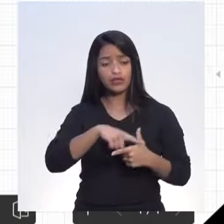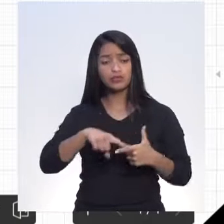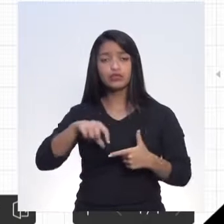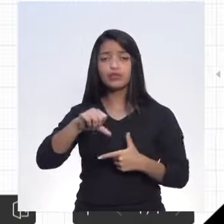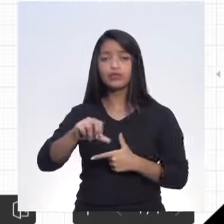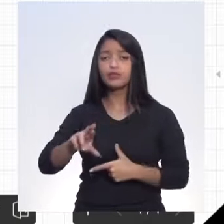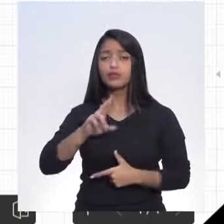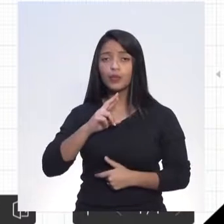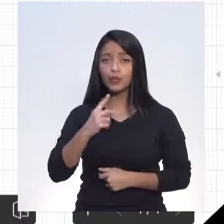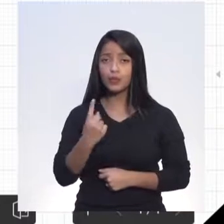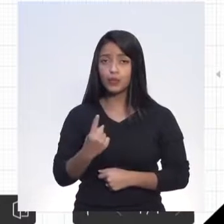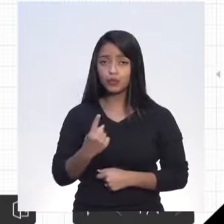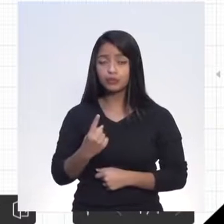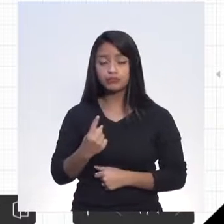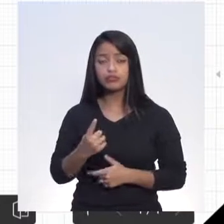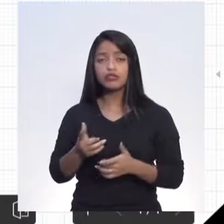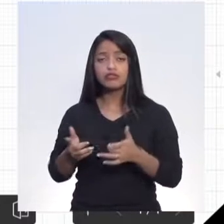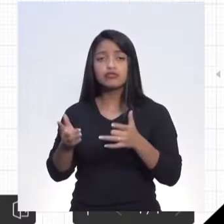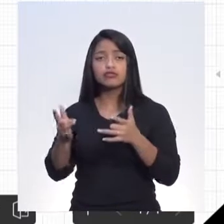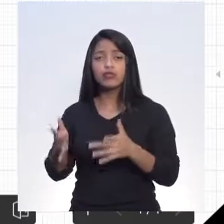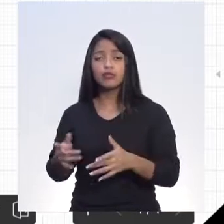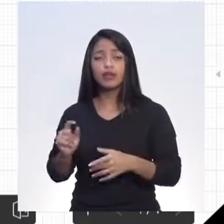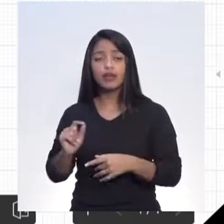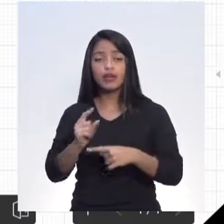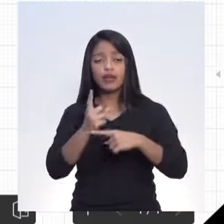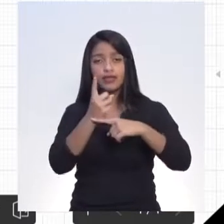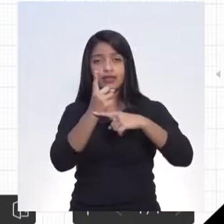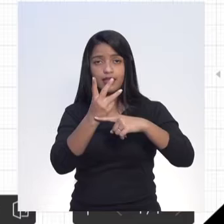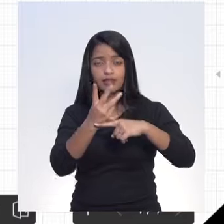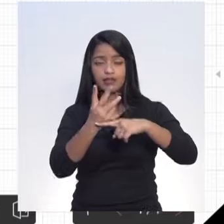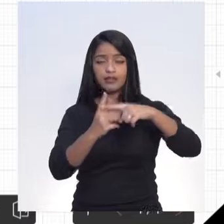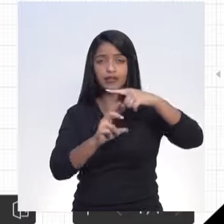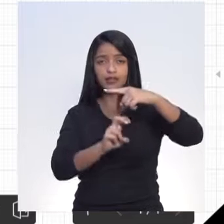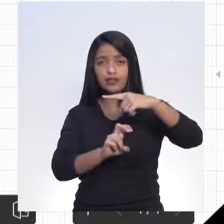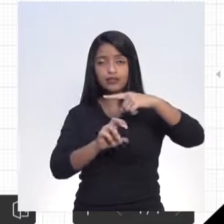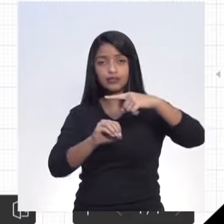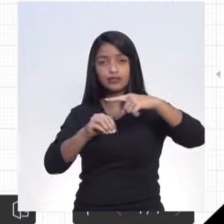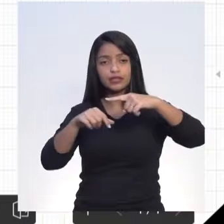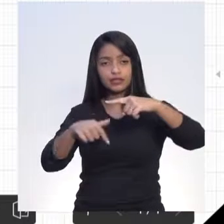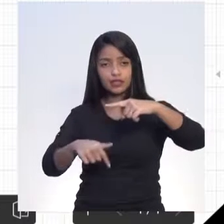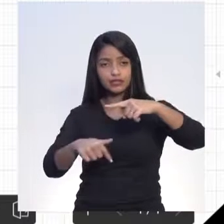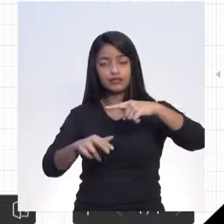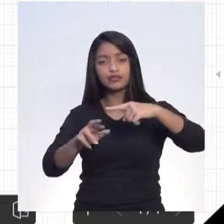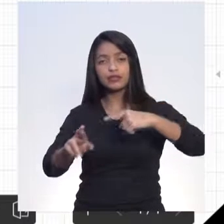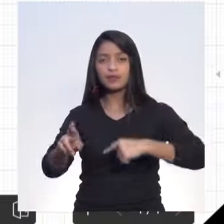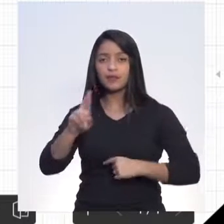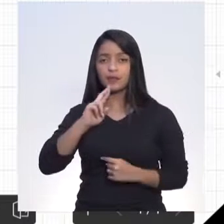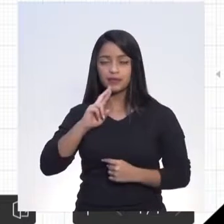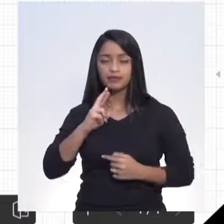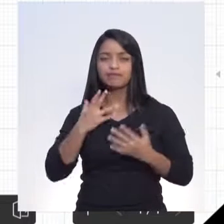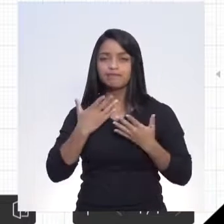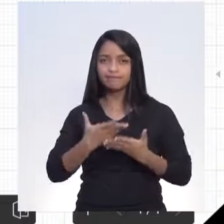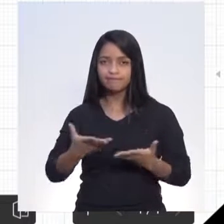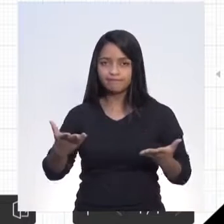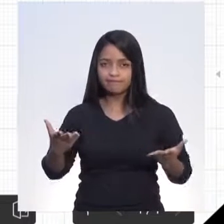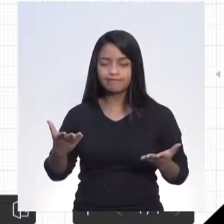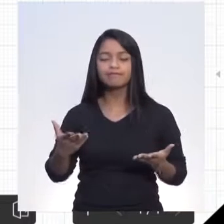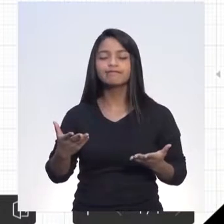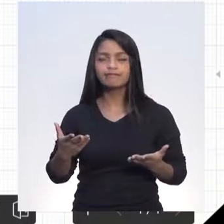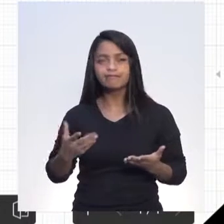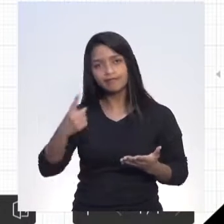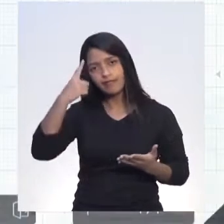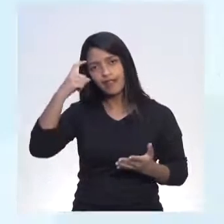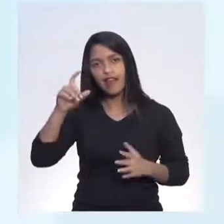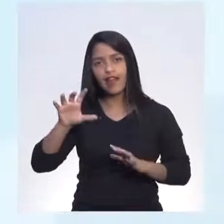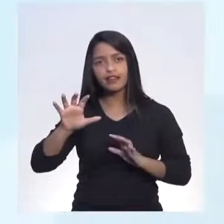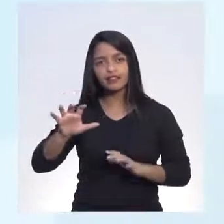sobra 13 dividido por 507 como resposta ali para vocês, que seria a ideia,